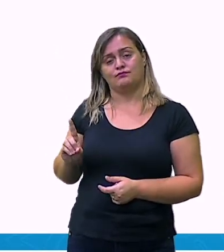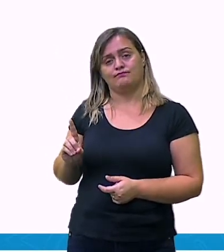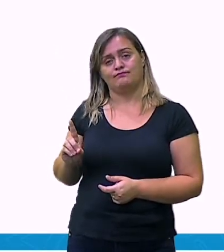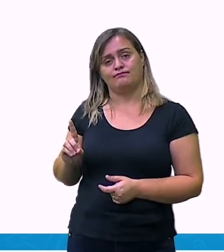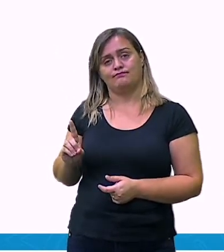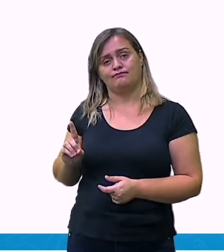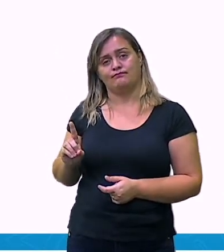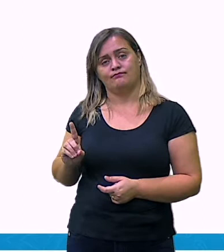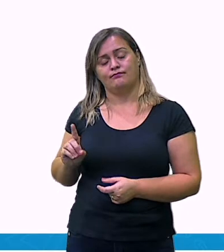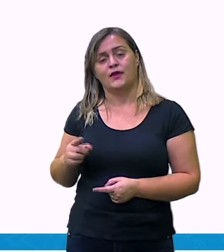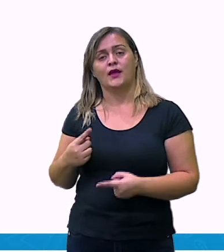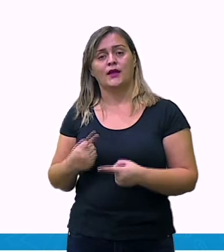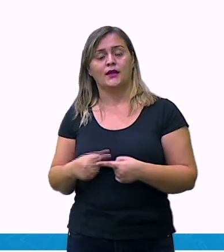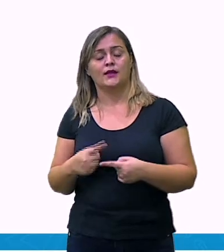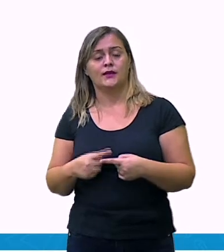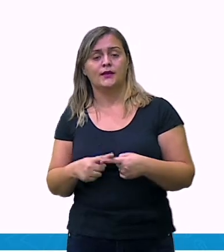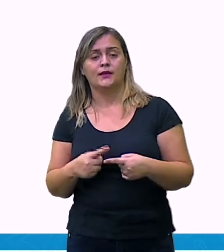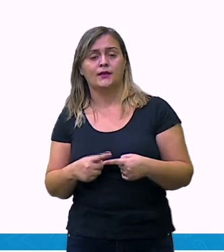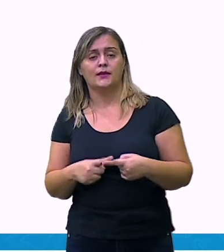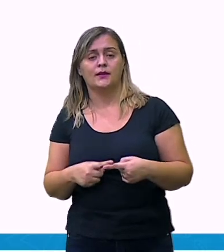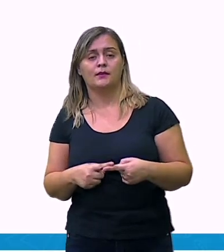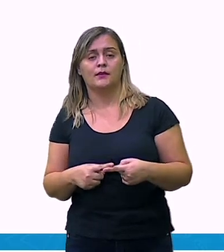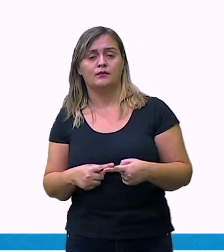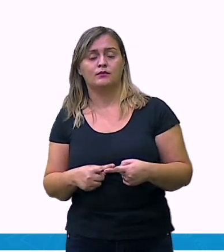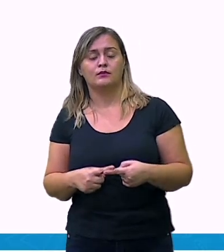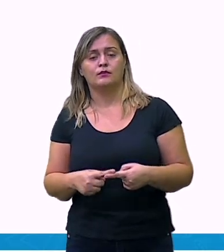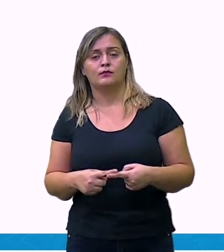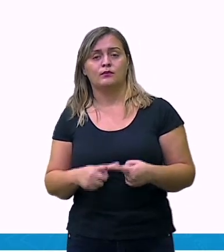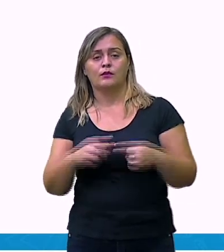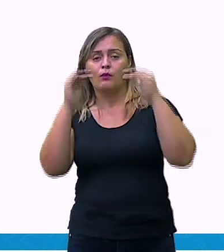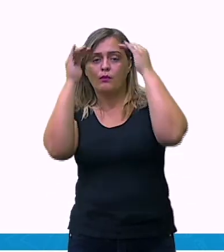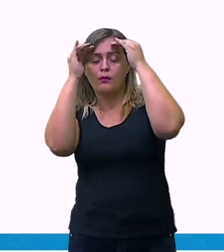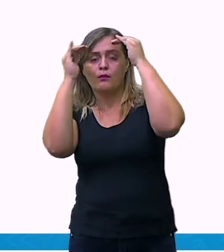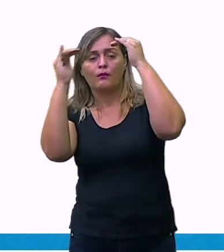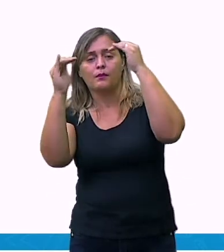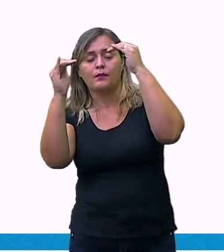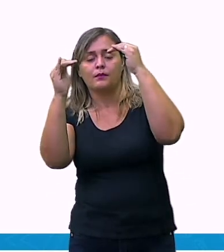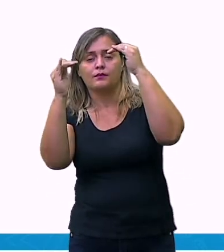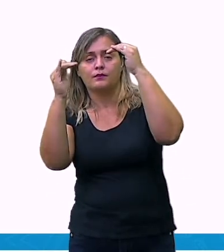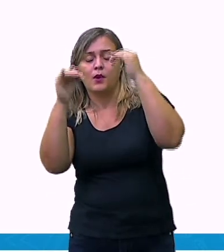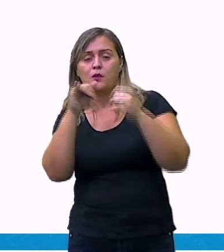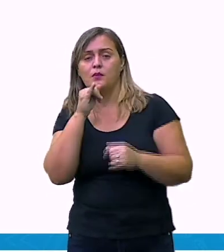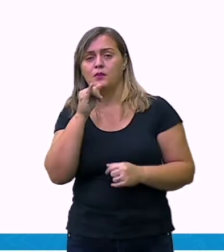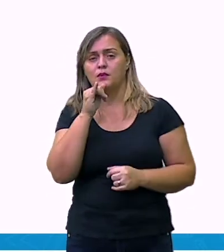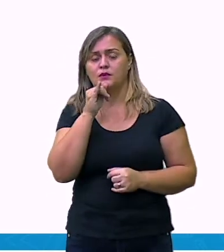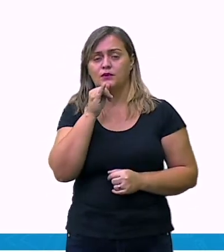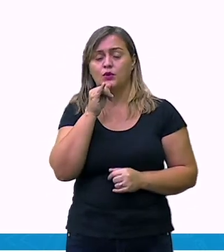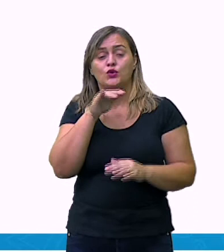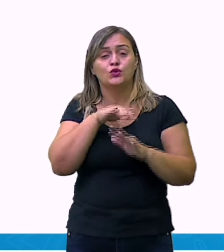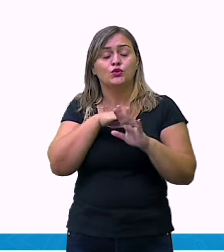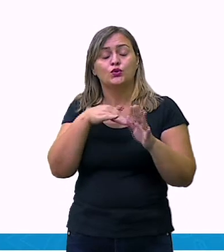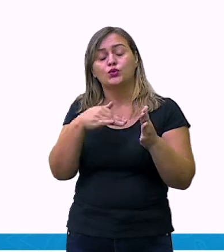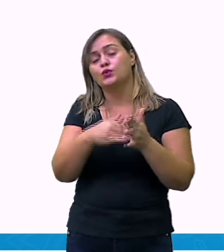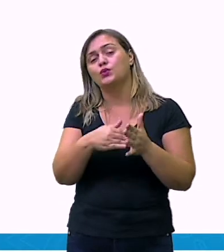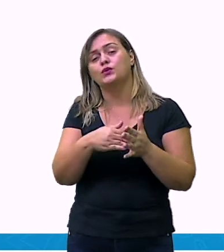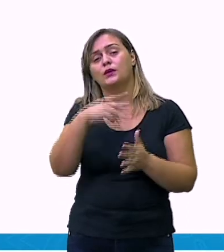importantes que nós temos estudado, que são os direitos e deveres. Todo direito, ou seja, esses